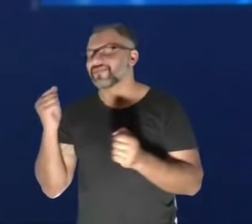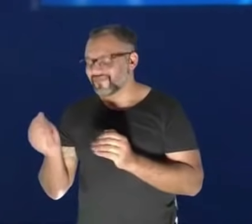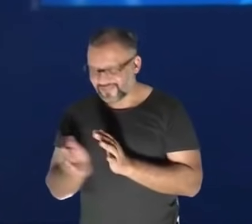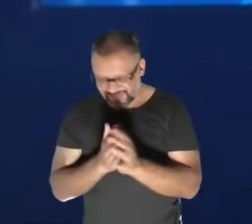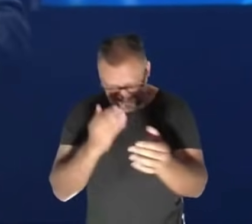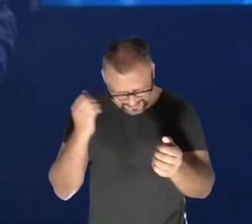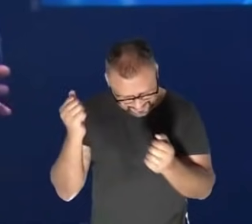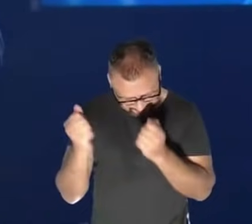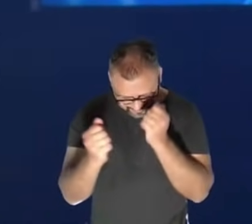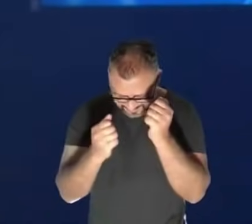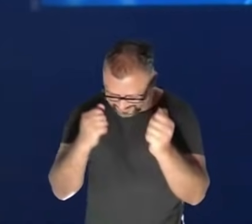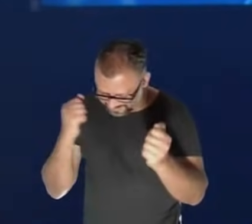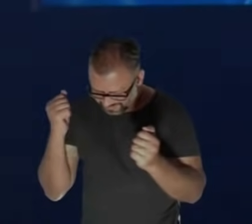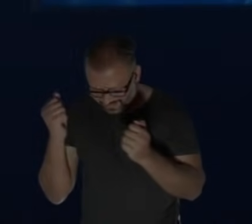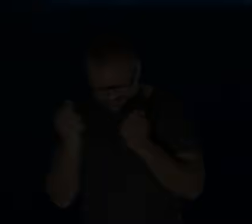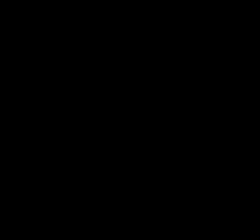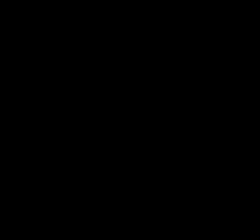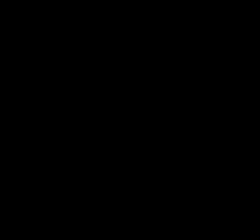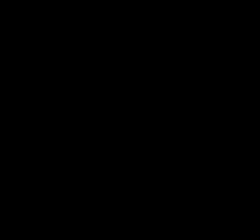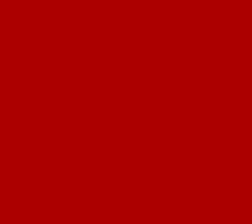o Aleluia